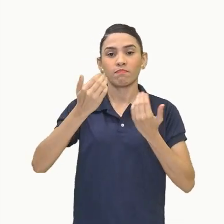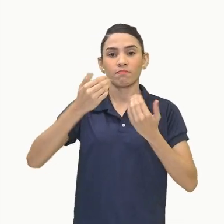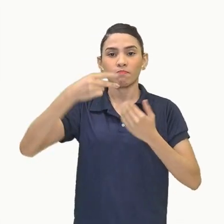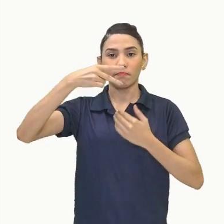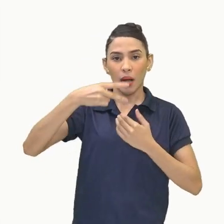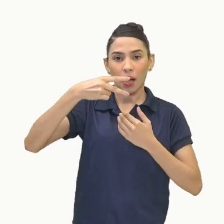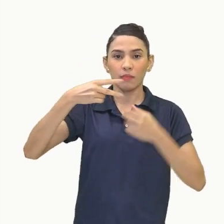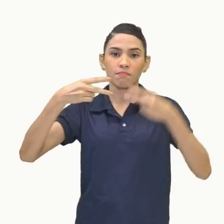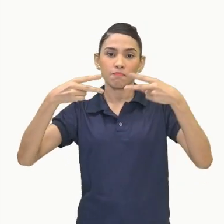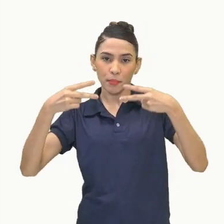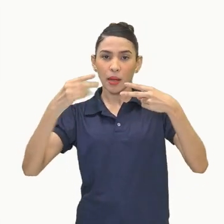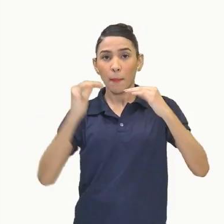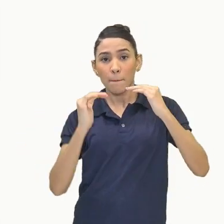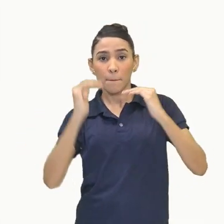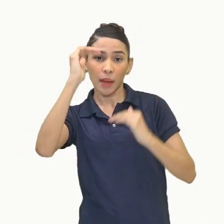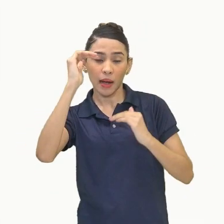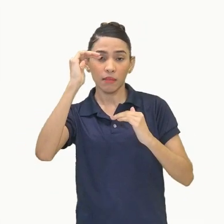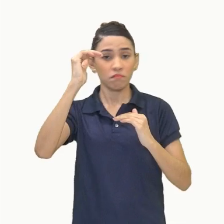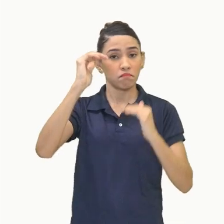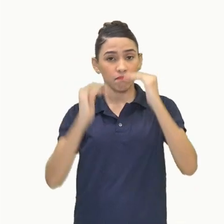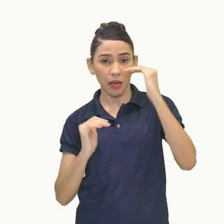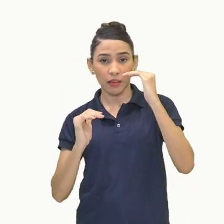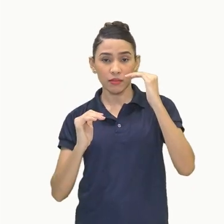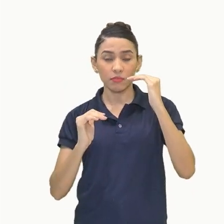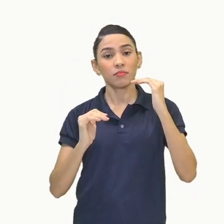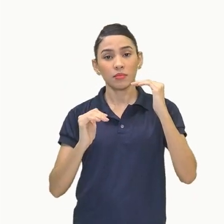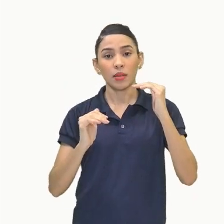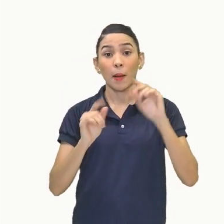na hora de ler, por exemplo,